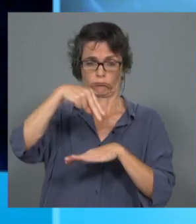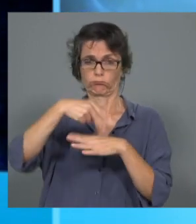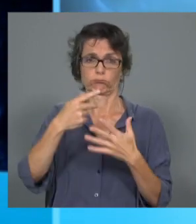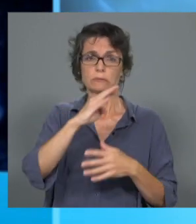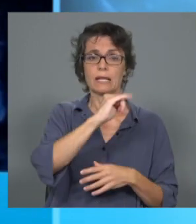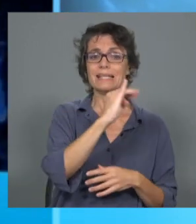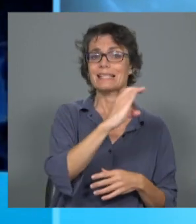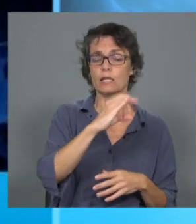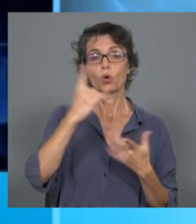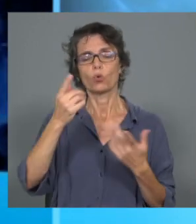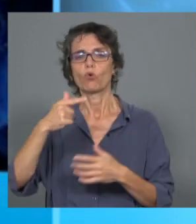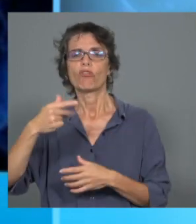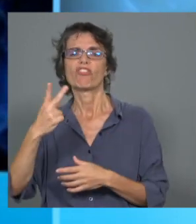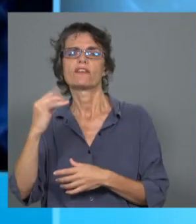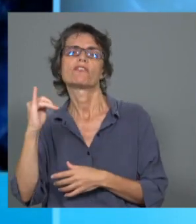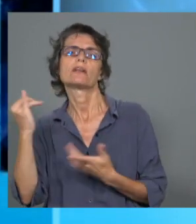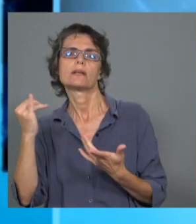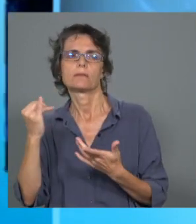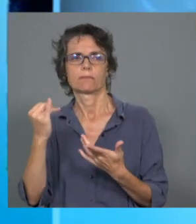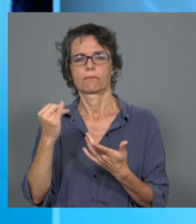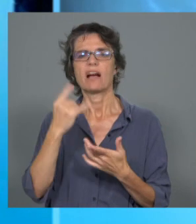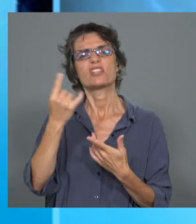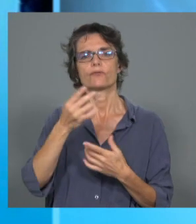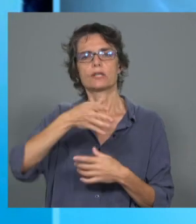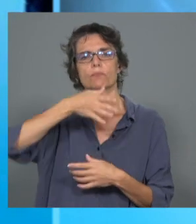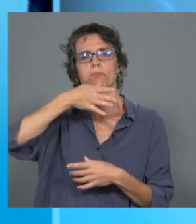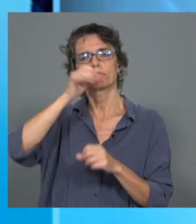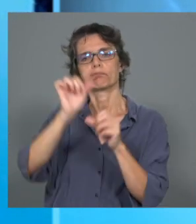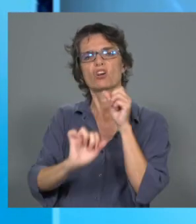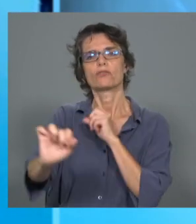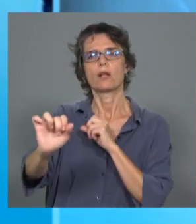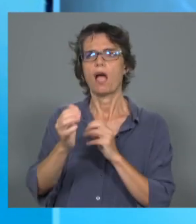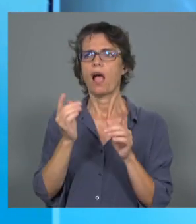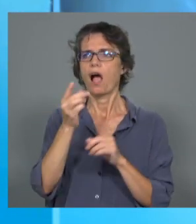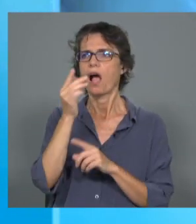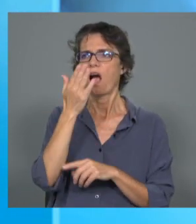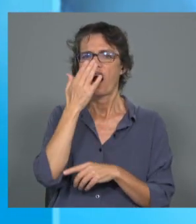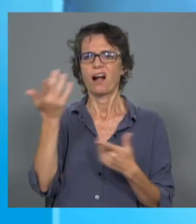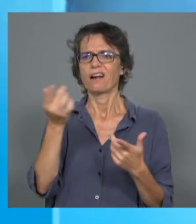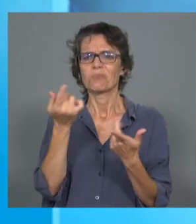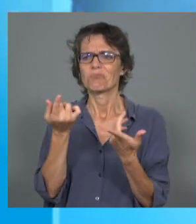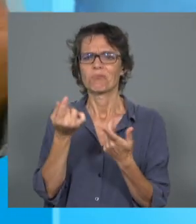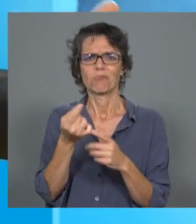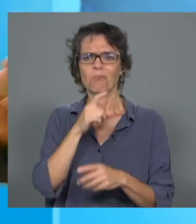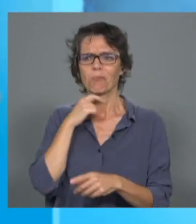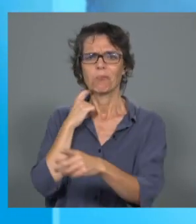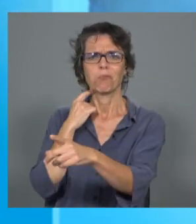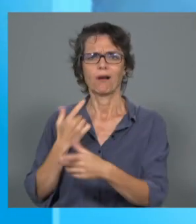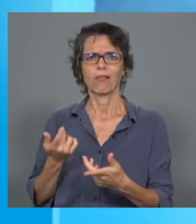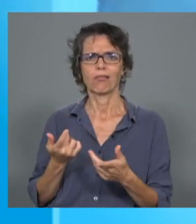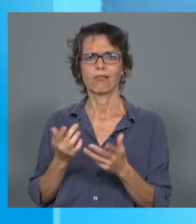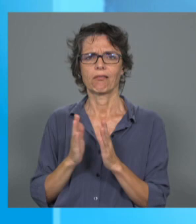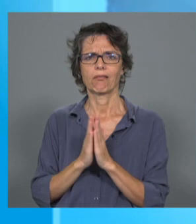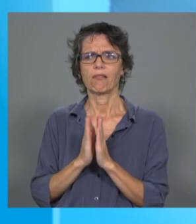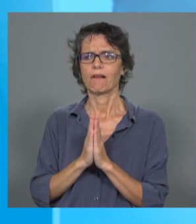TVI, que falam como se fossem padres, eles, não é? Como se fossem religiosos, à 1 da tarde ou às 8